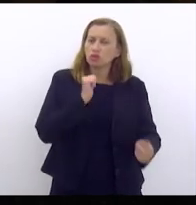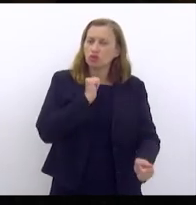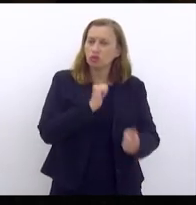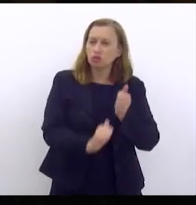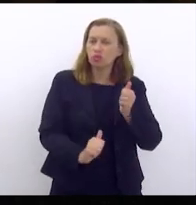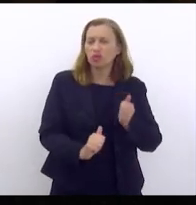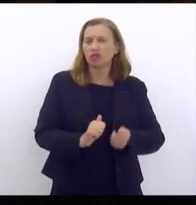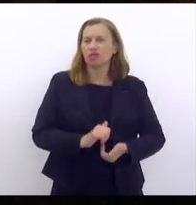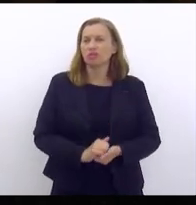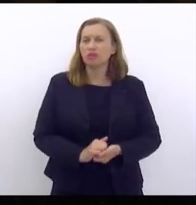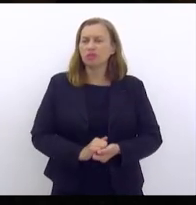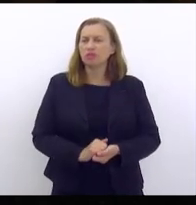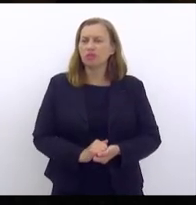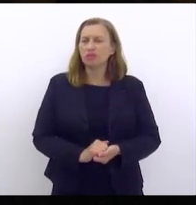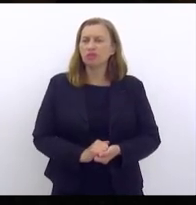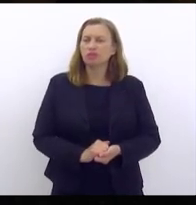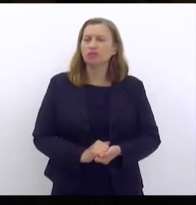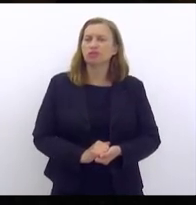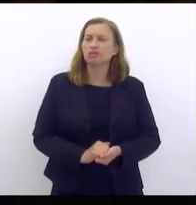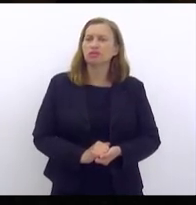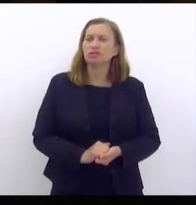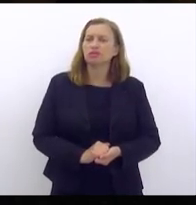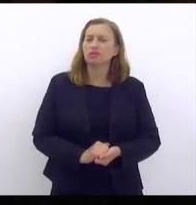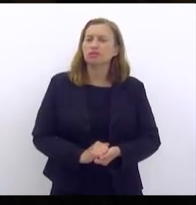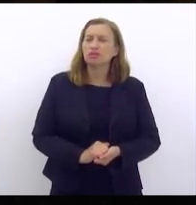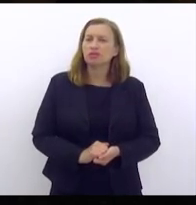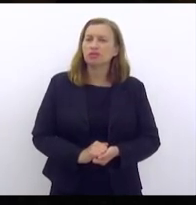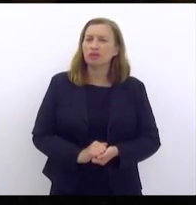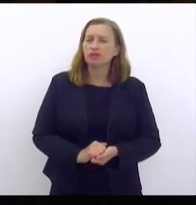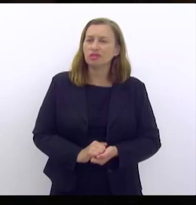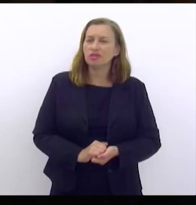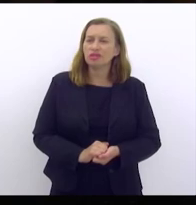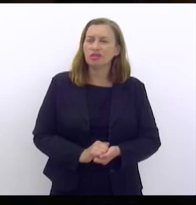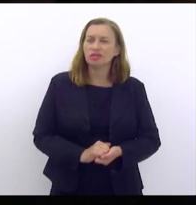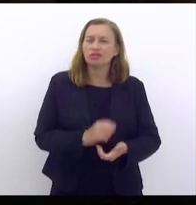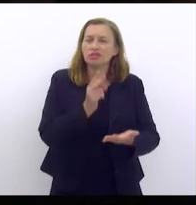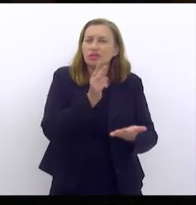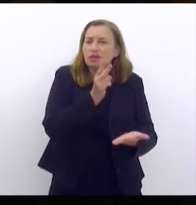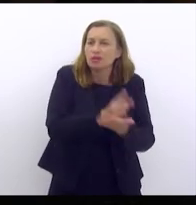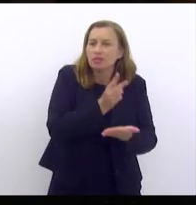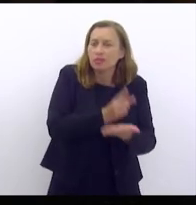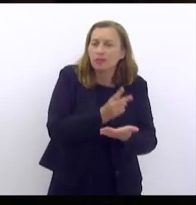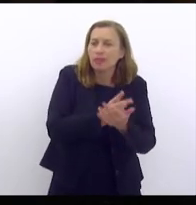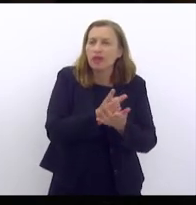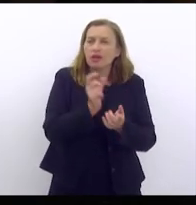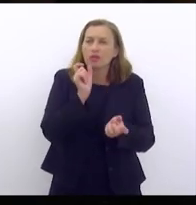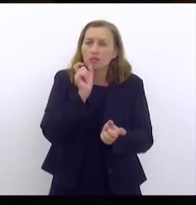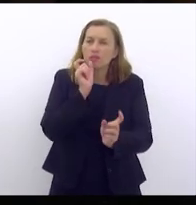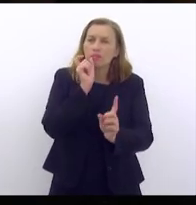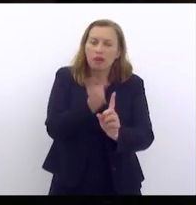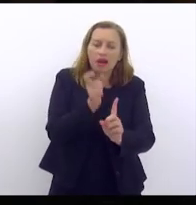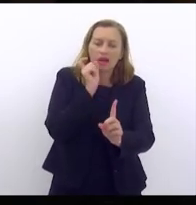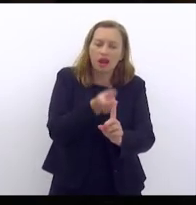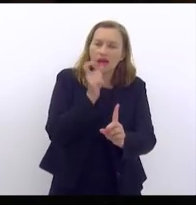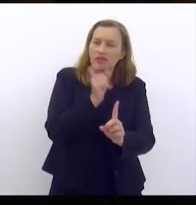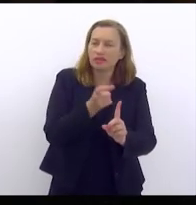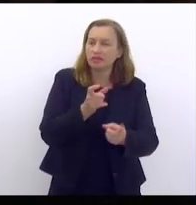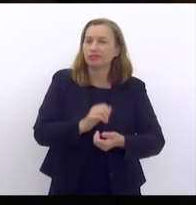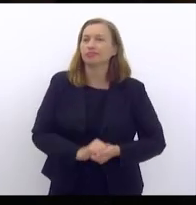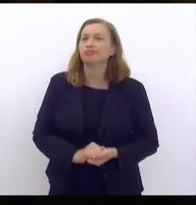esportivo, mesmo que seja por palavras, mesmo que seja por